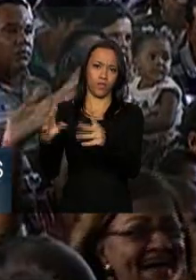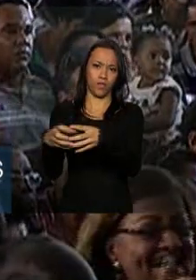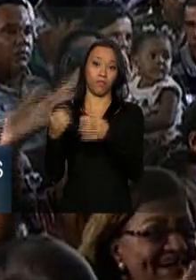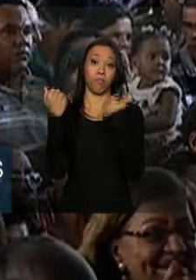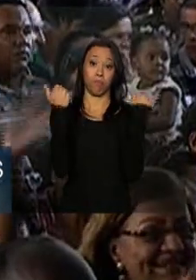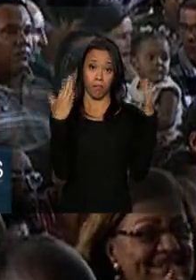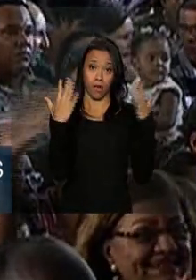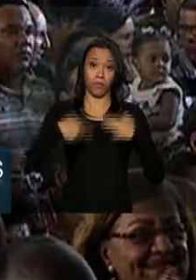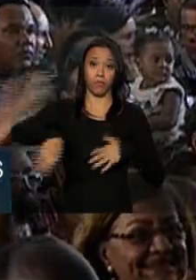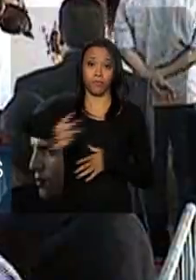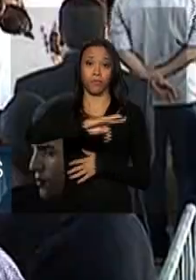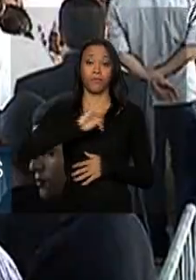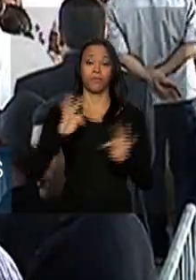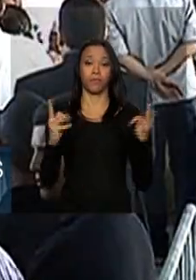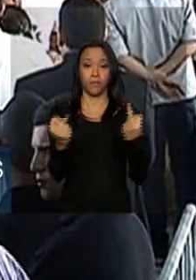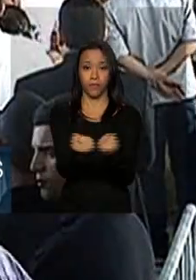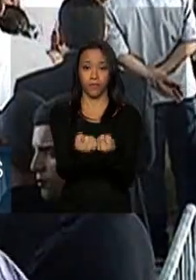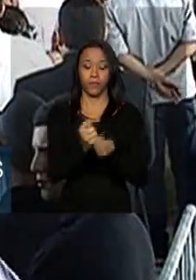todos.